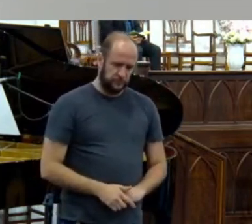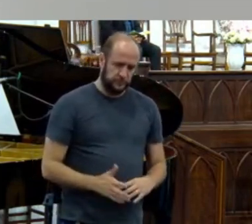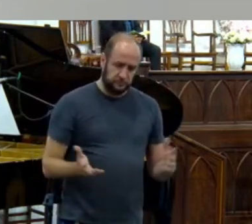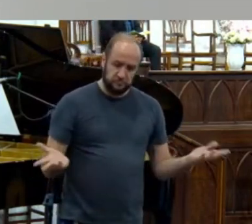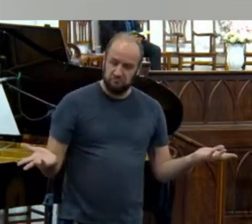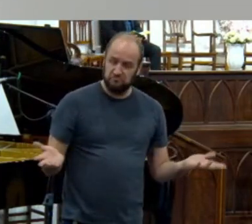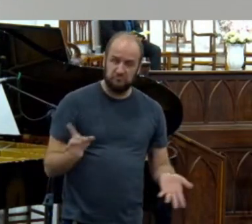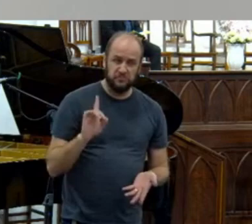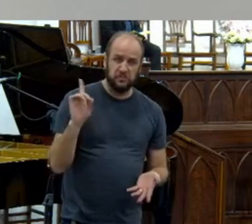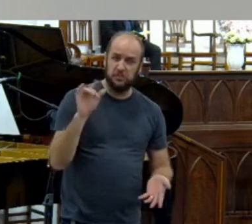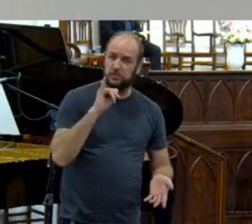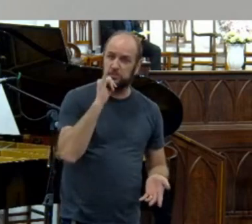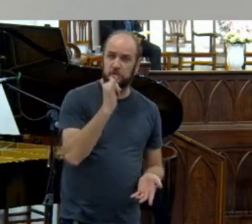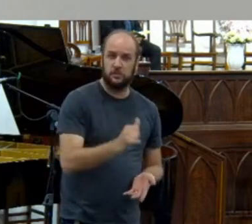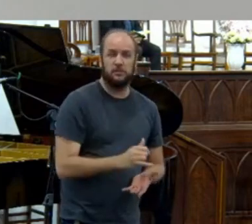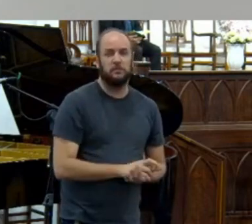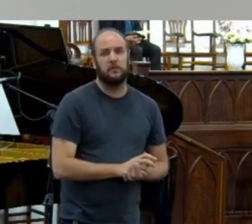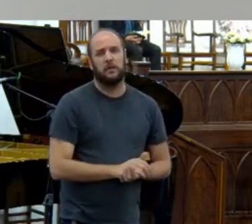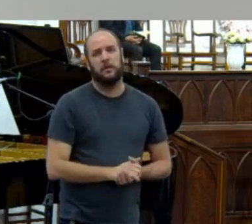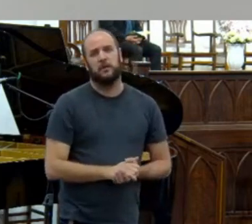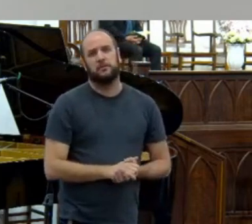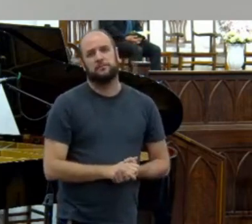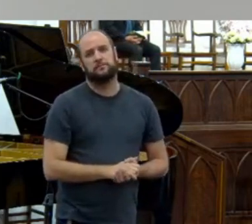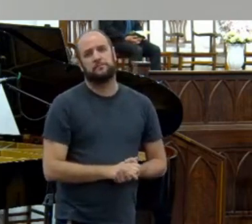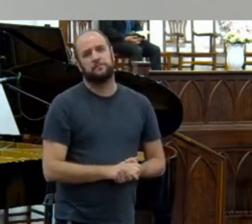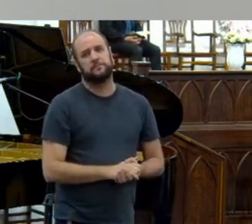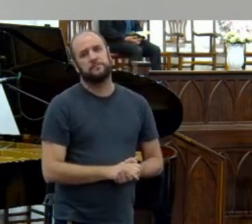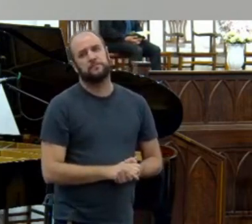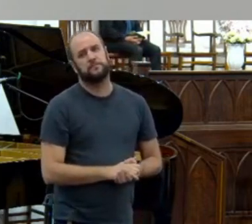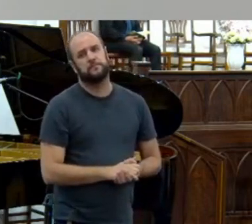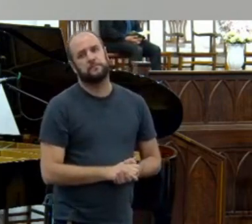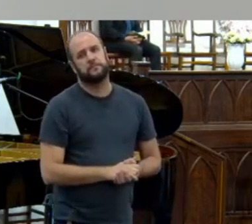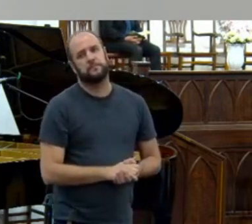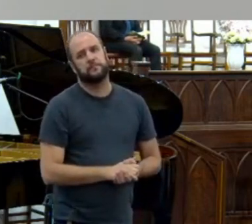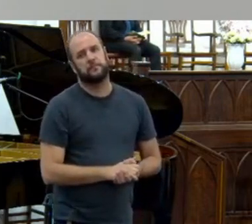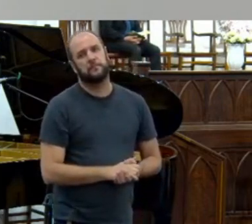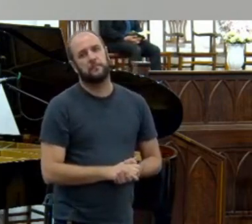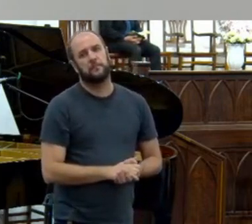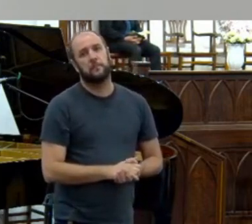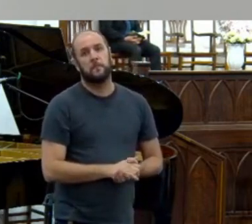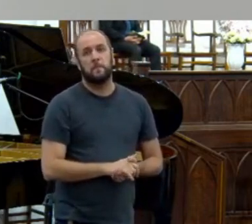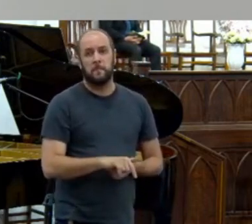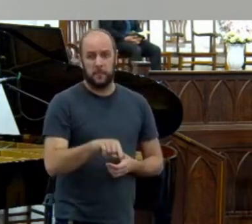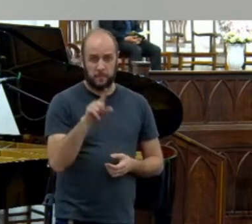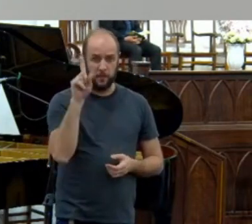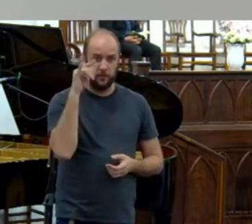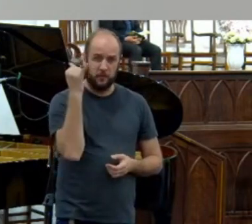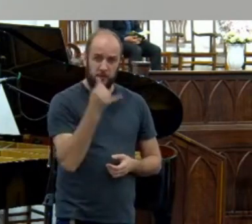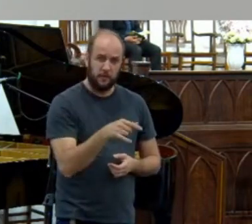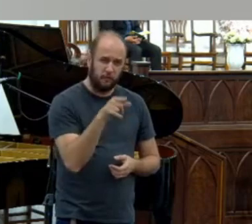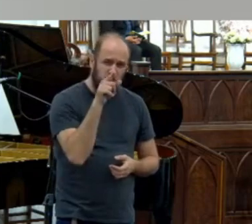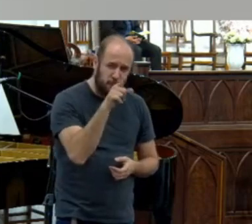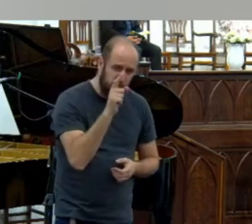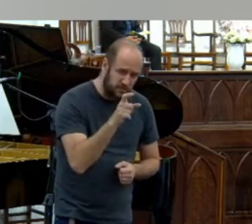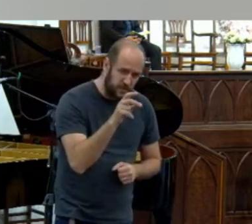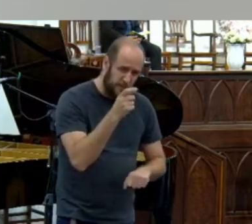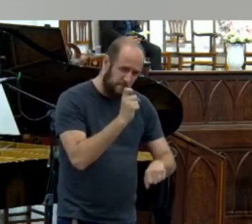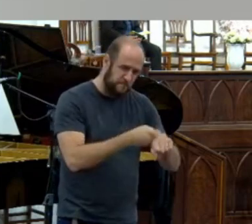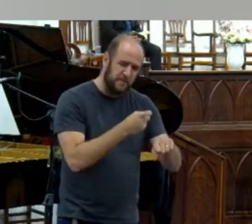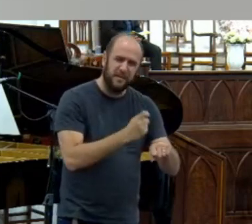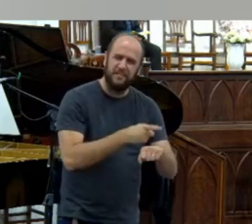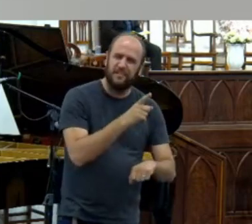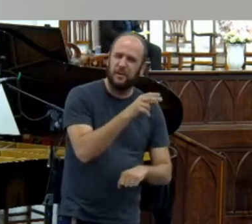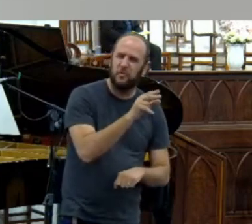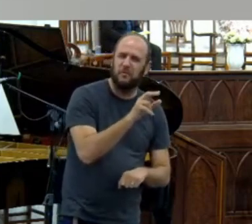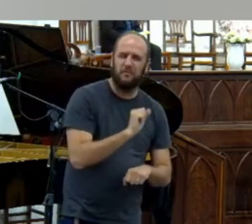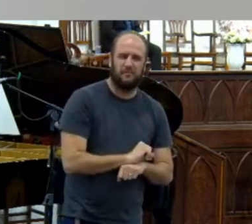Então Deus diz ao seu interlocutor: tu és barro bruto, ou tu és pedra bruta. Tu